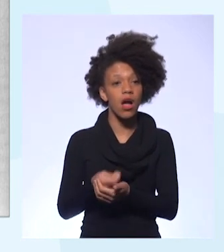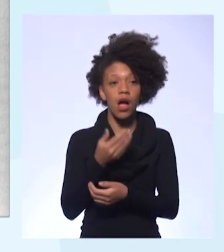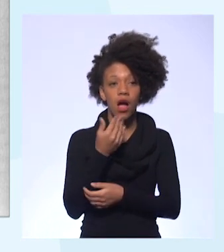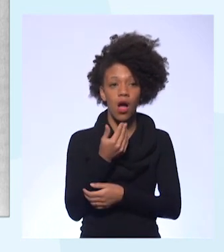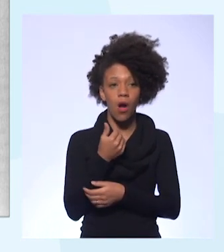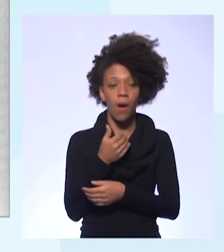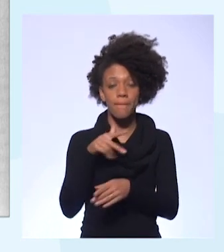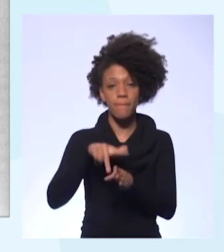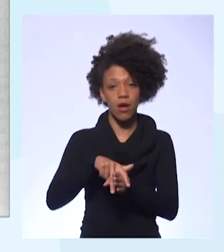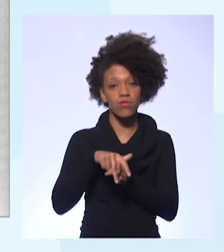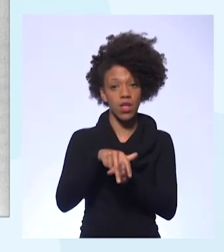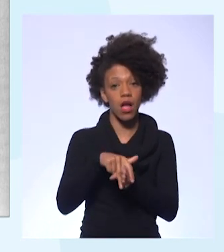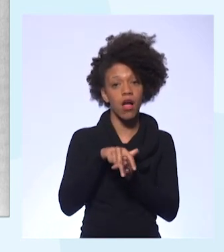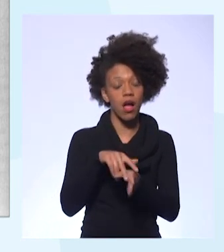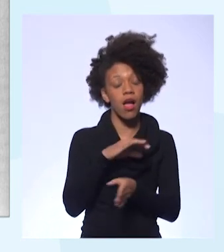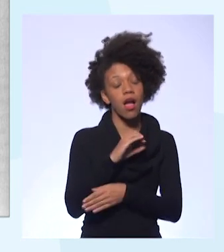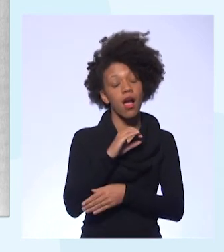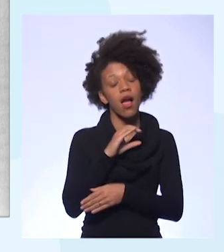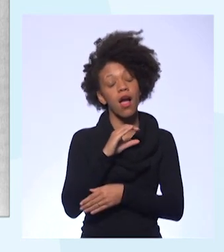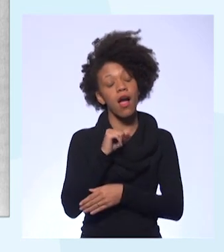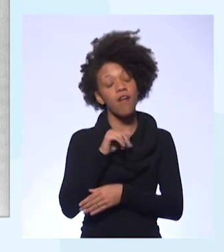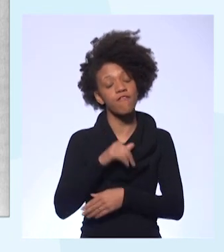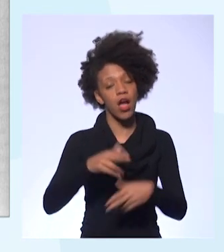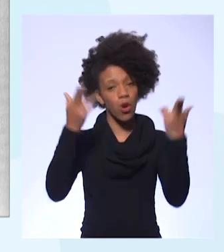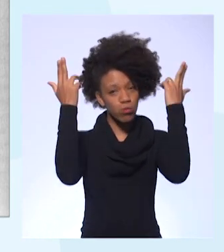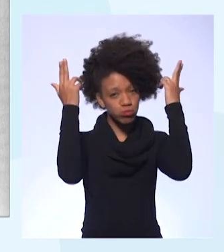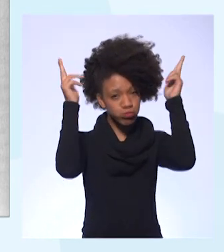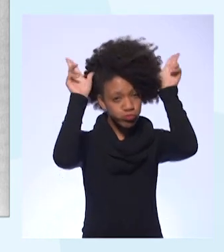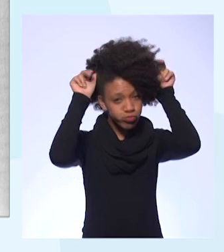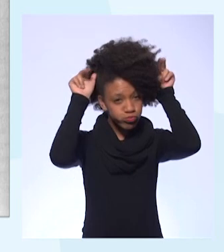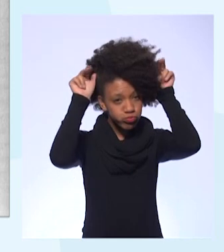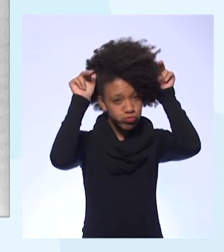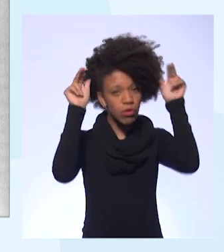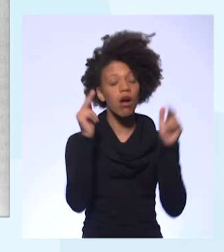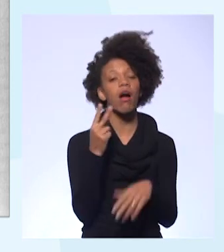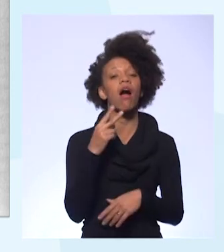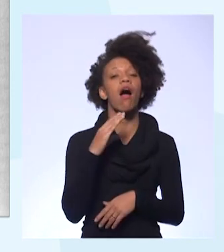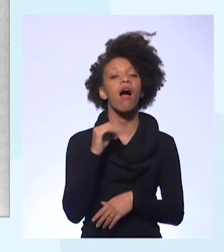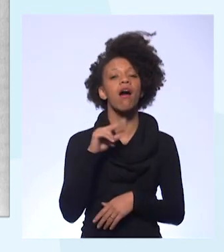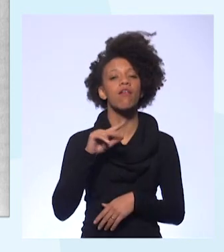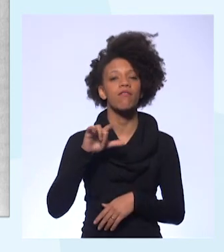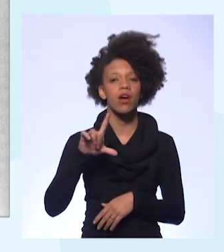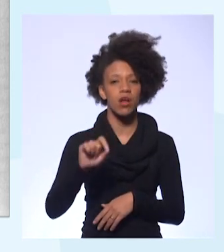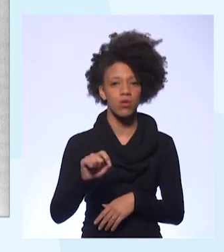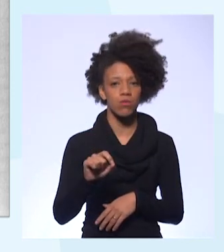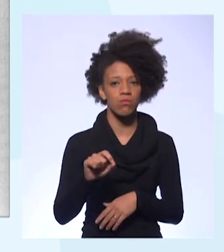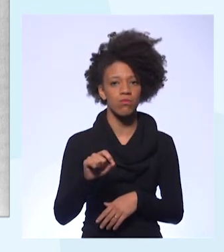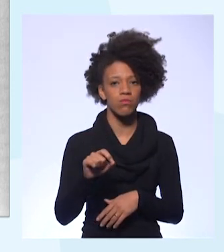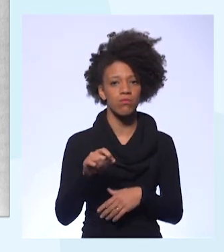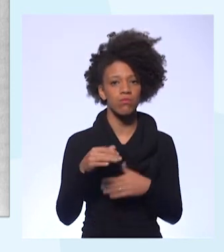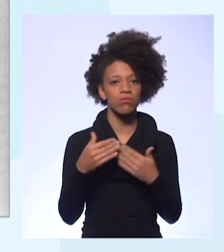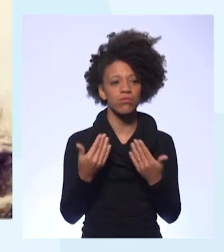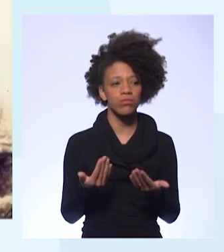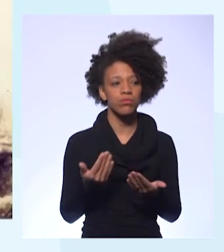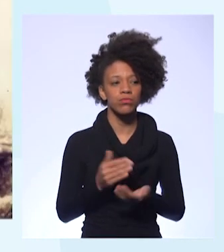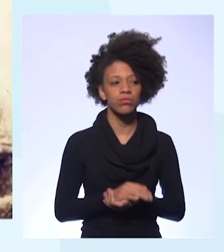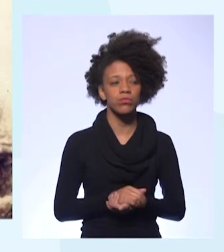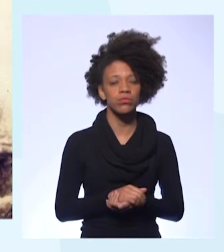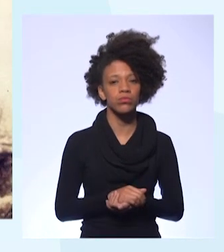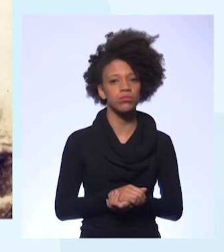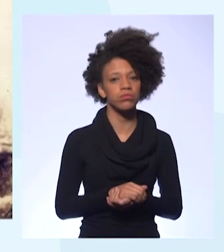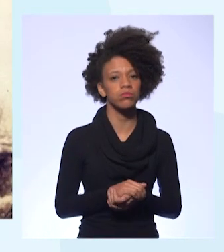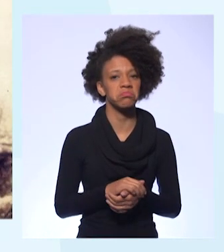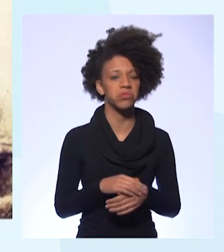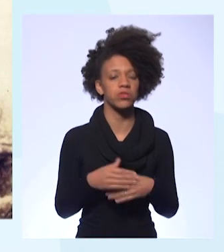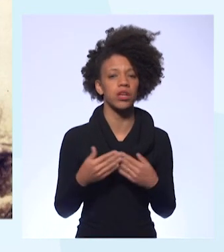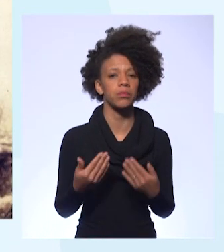cavalos para sobreviverem nos últimos anos do conflito também faltavam homens então vejam bem